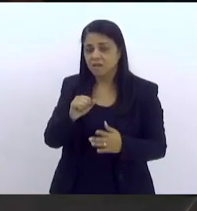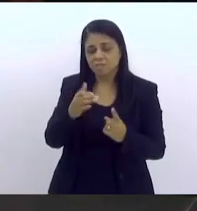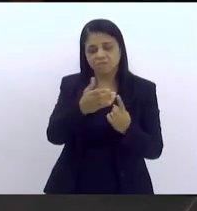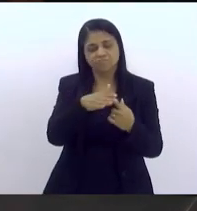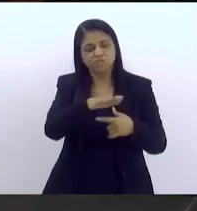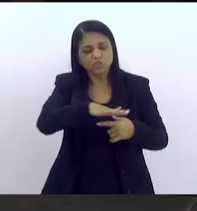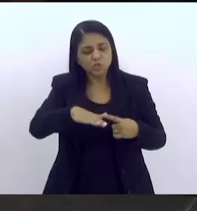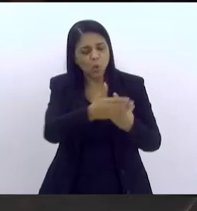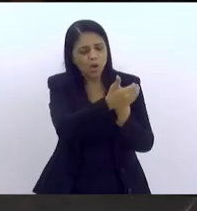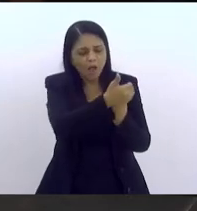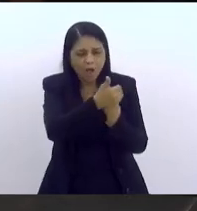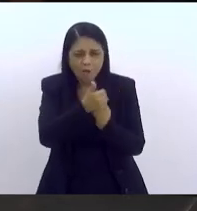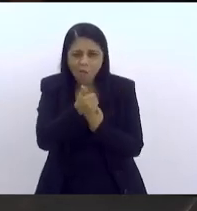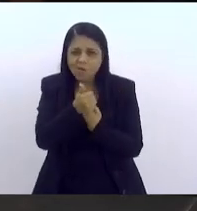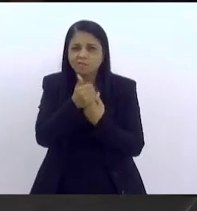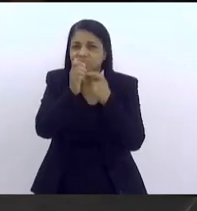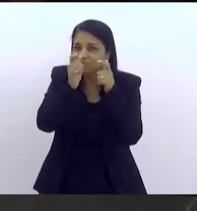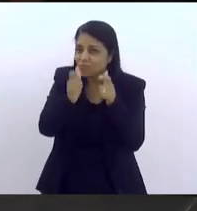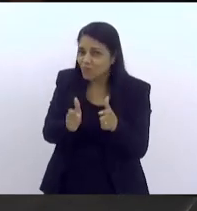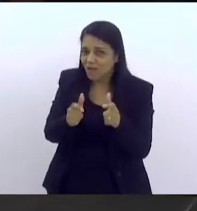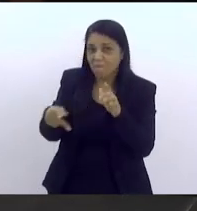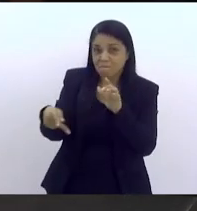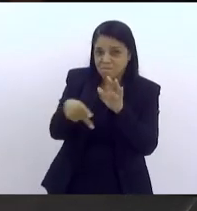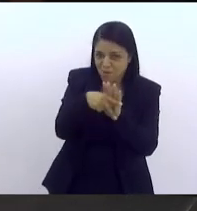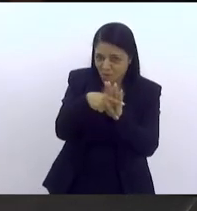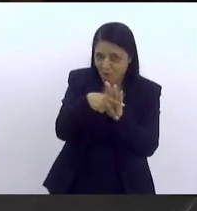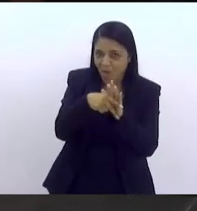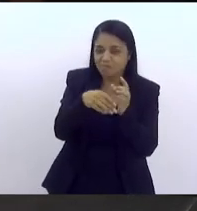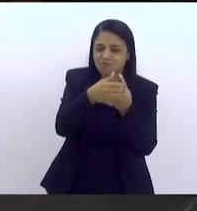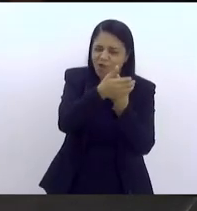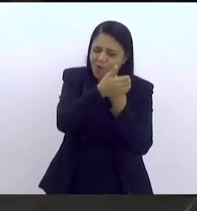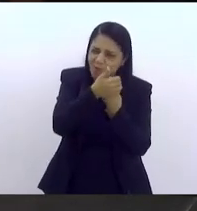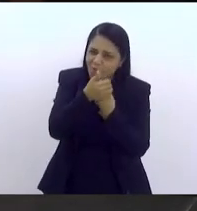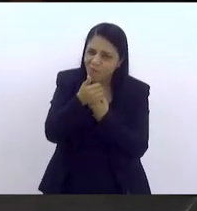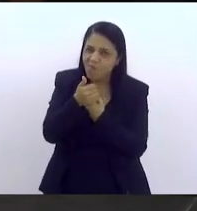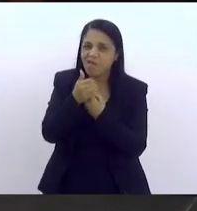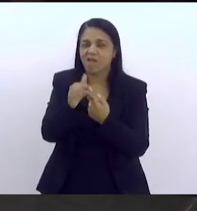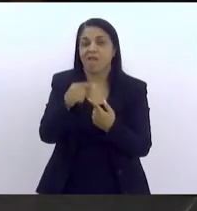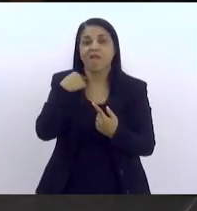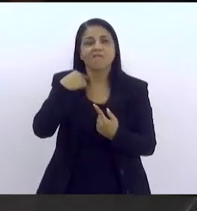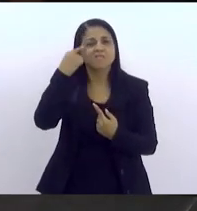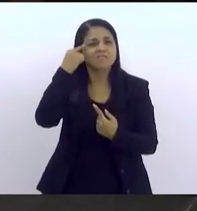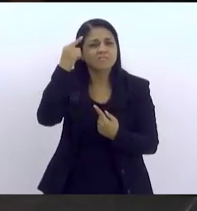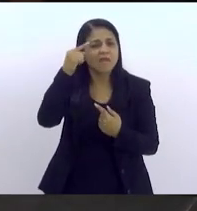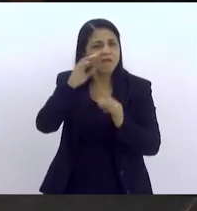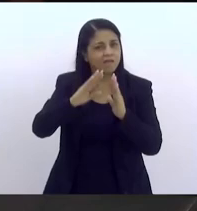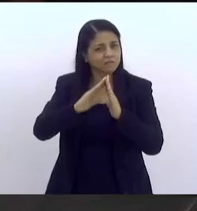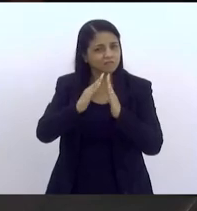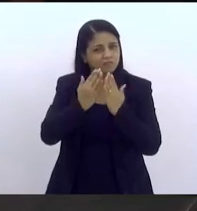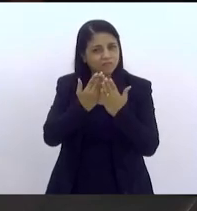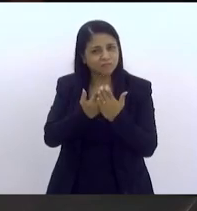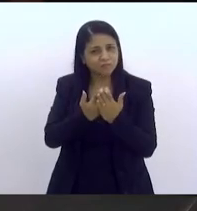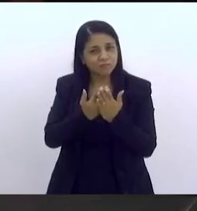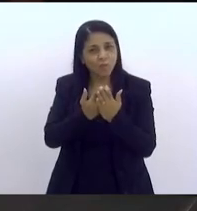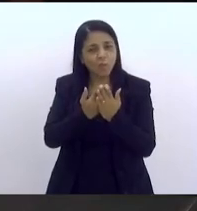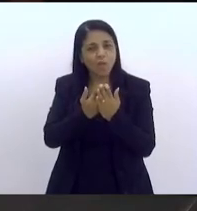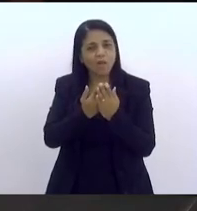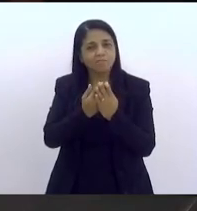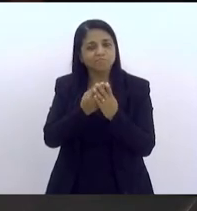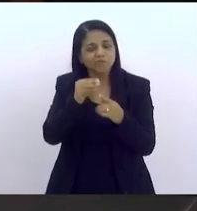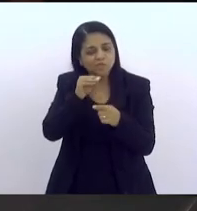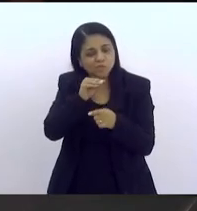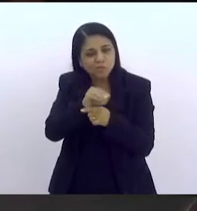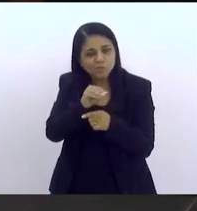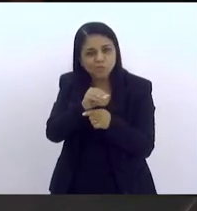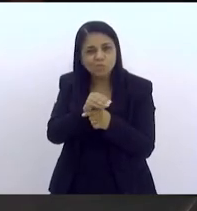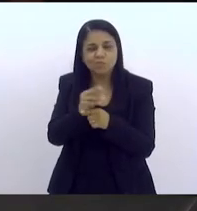acolhimento é uma ideia de escola né Que vela a